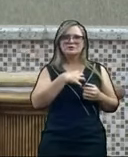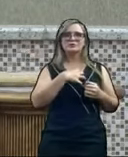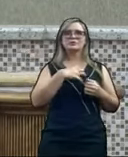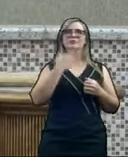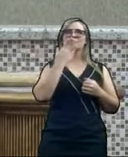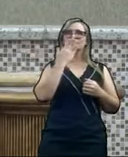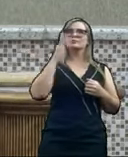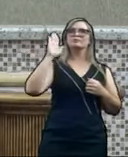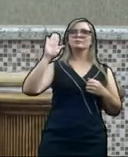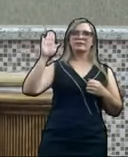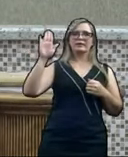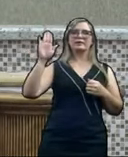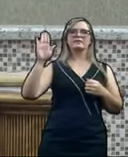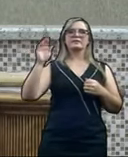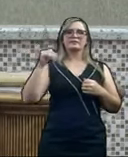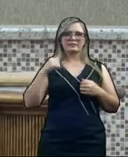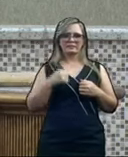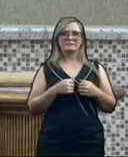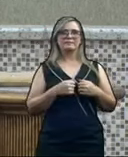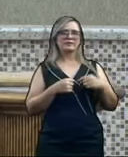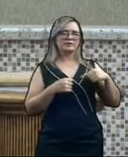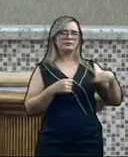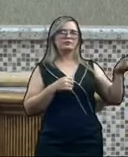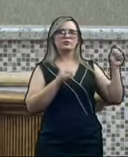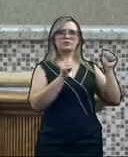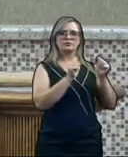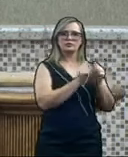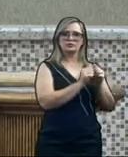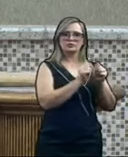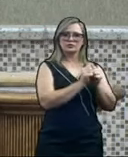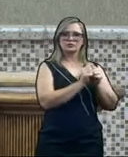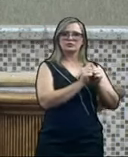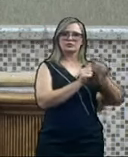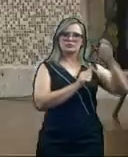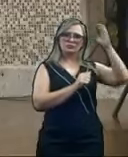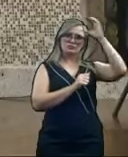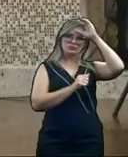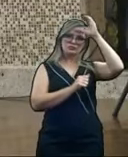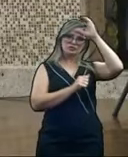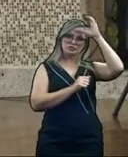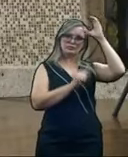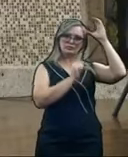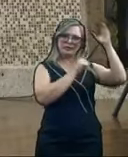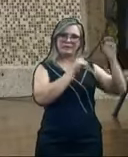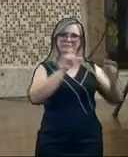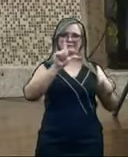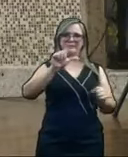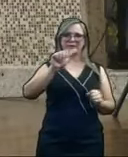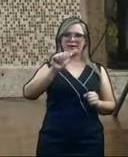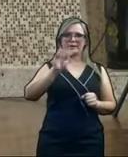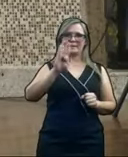a vida de Jacó junto de labão é uma vida atribulada